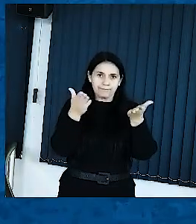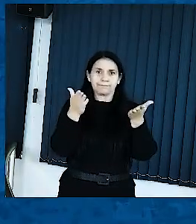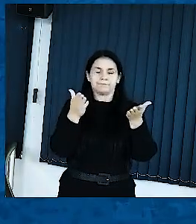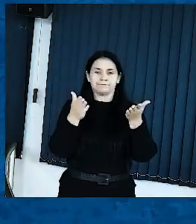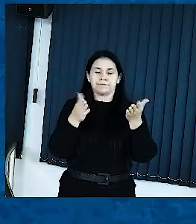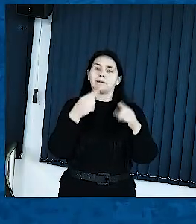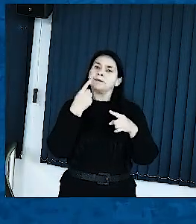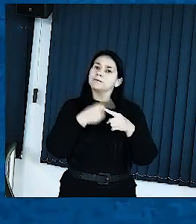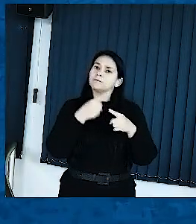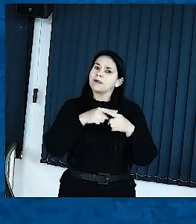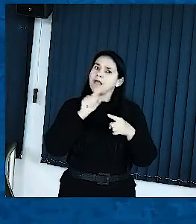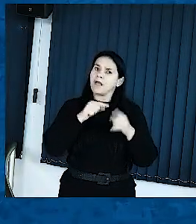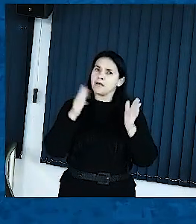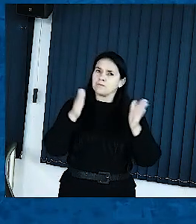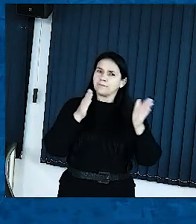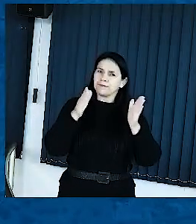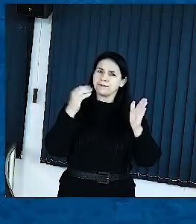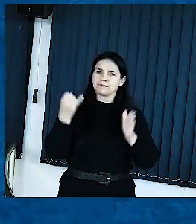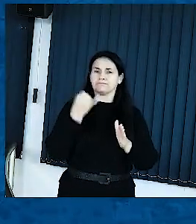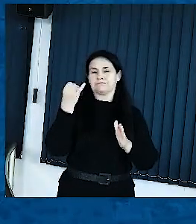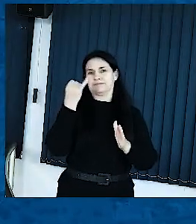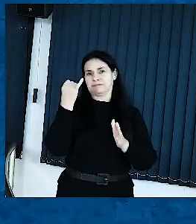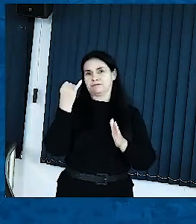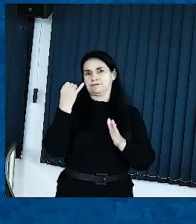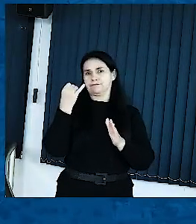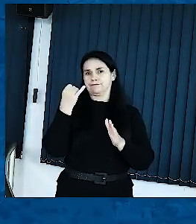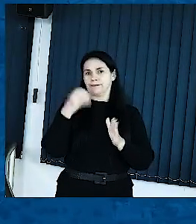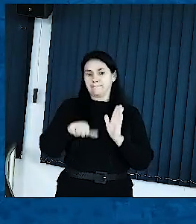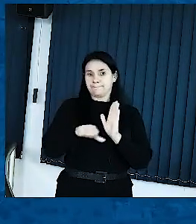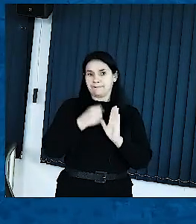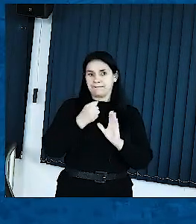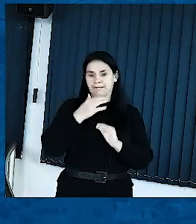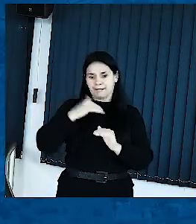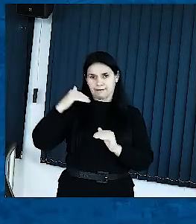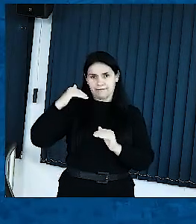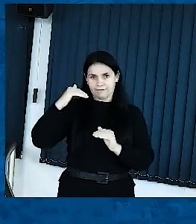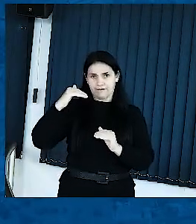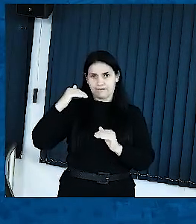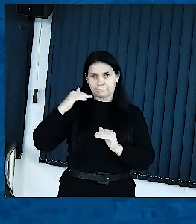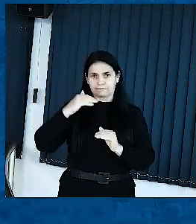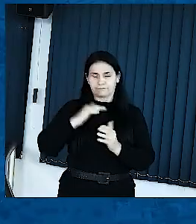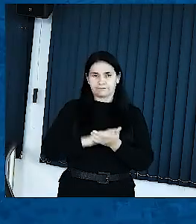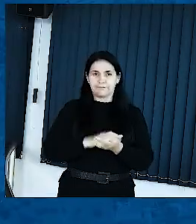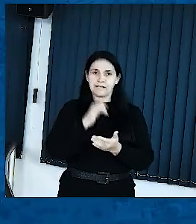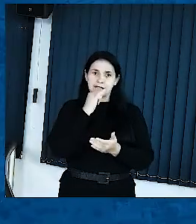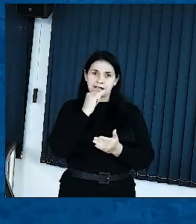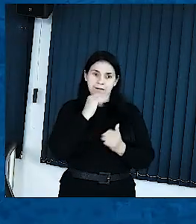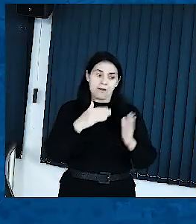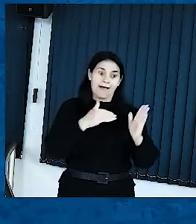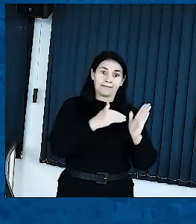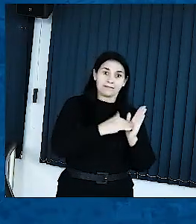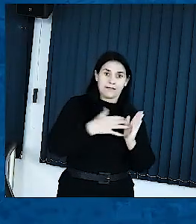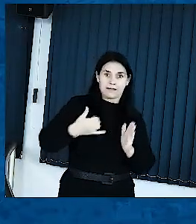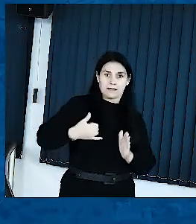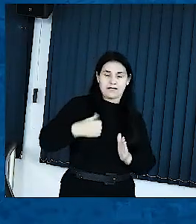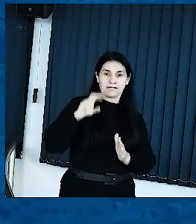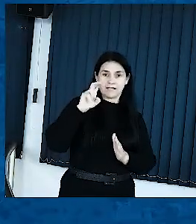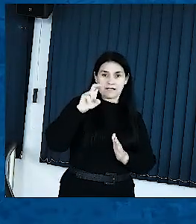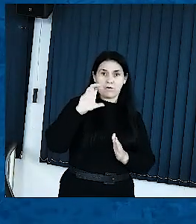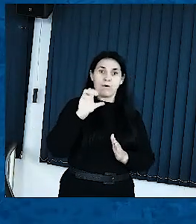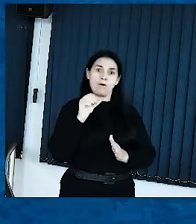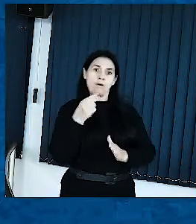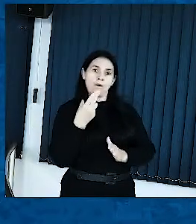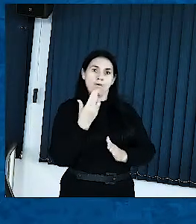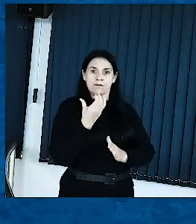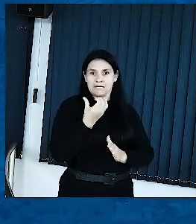Por que que essa fase é tão importante? Essa primeira infância, até os 5, 6 anos. Por causa